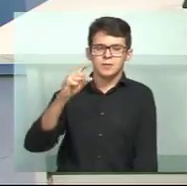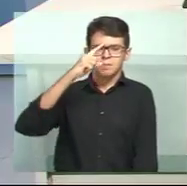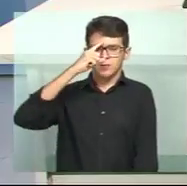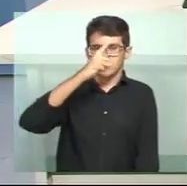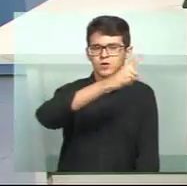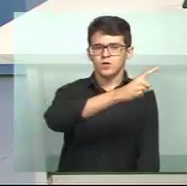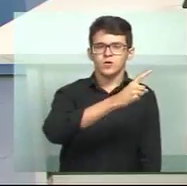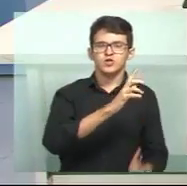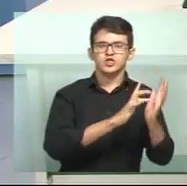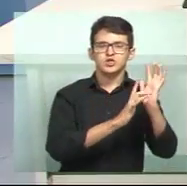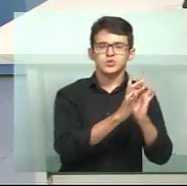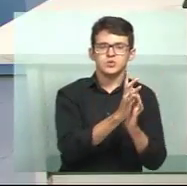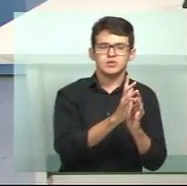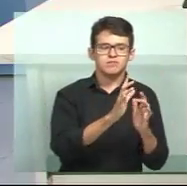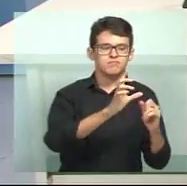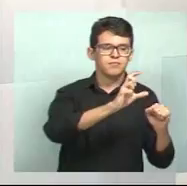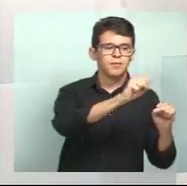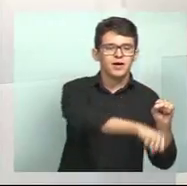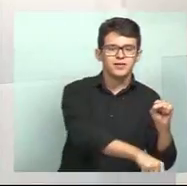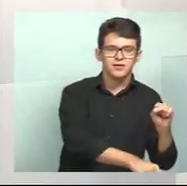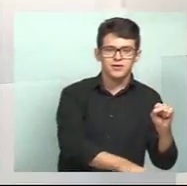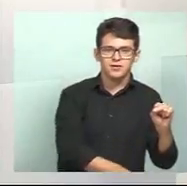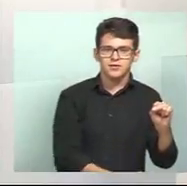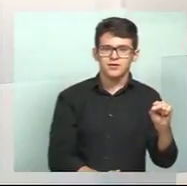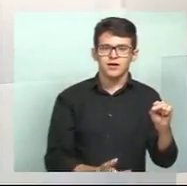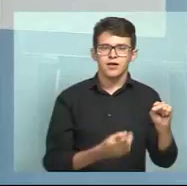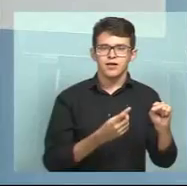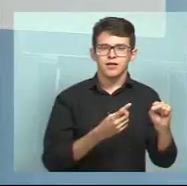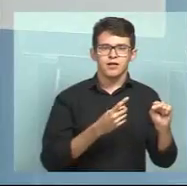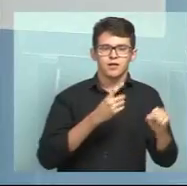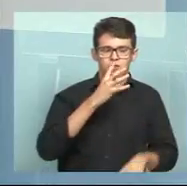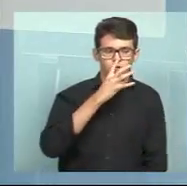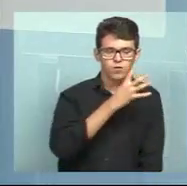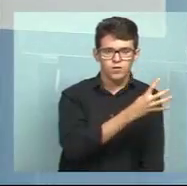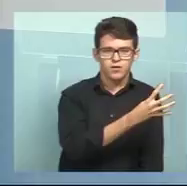0, se não me engano, de 0 a 2 anos. Agora o presidente Lula se